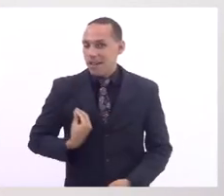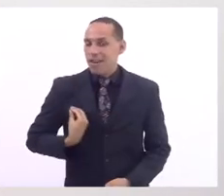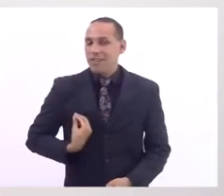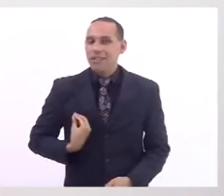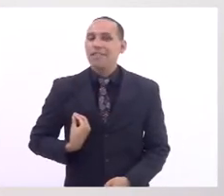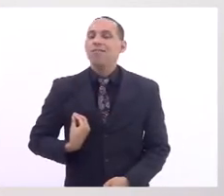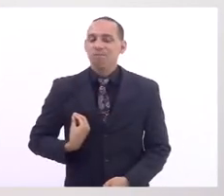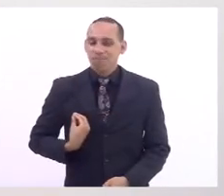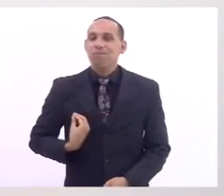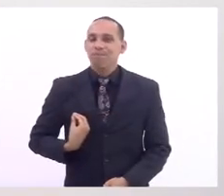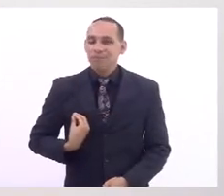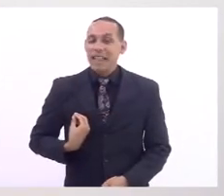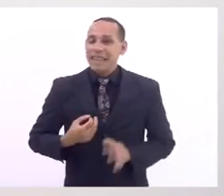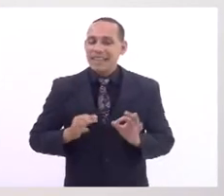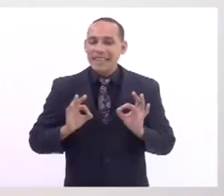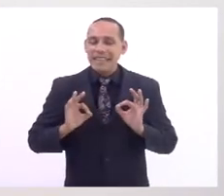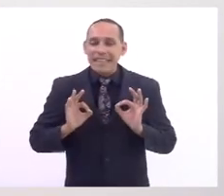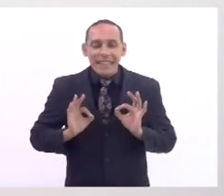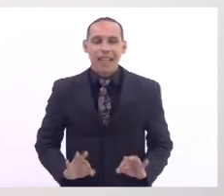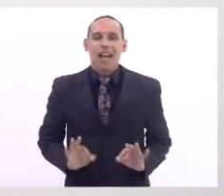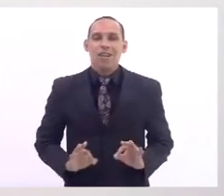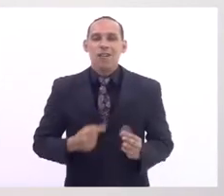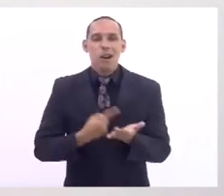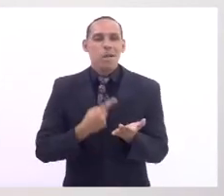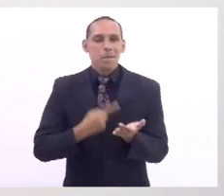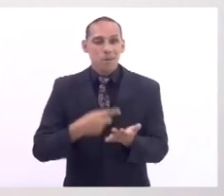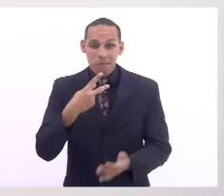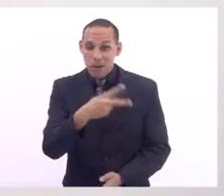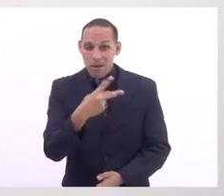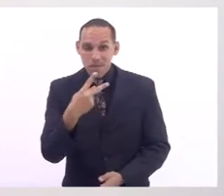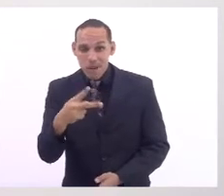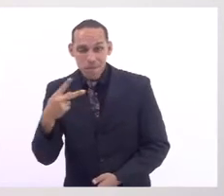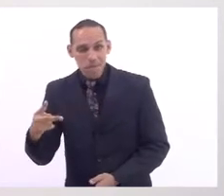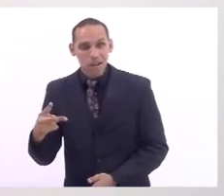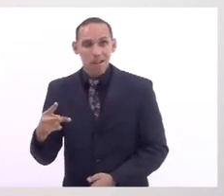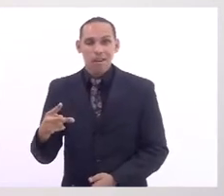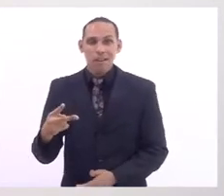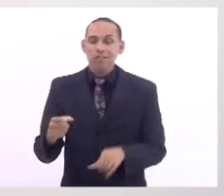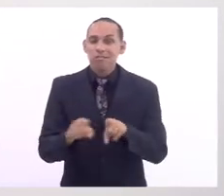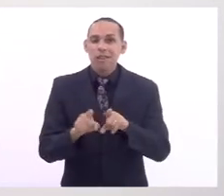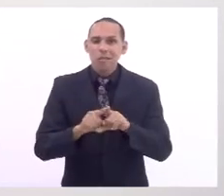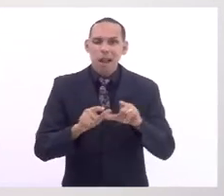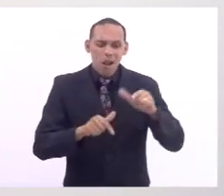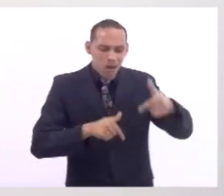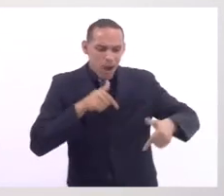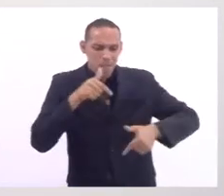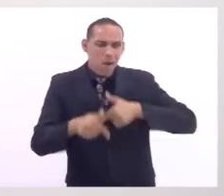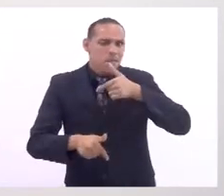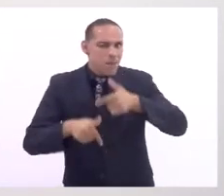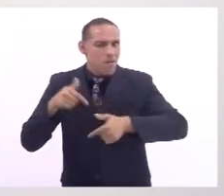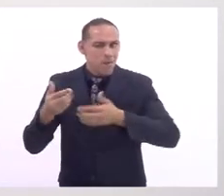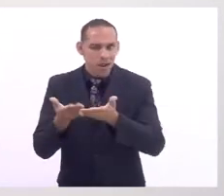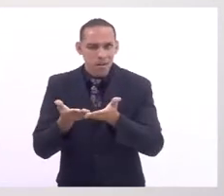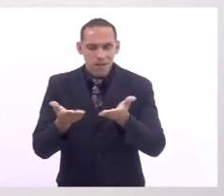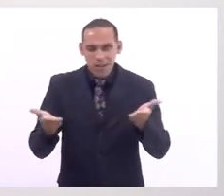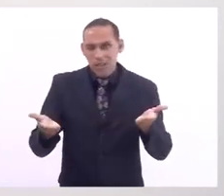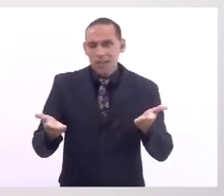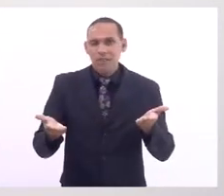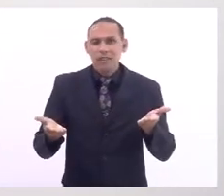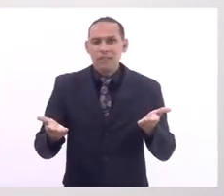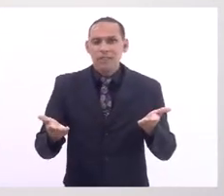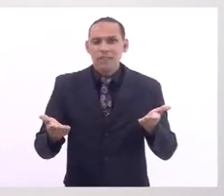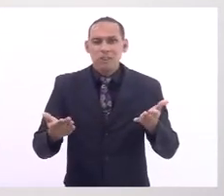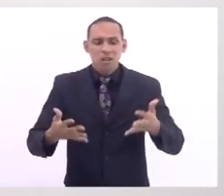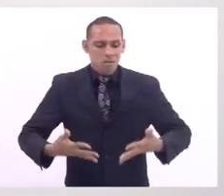podem ter a certeza que o compromisso de vocês é e atuação de vocês e é e